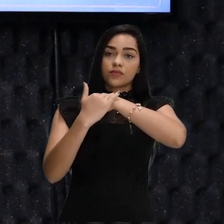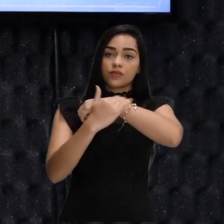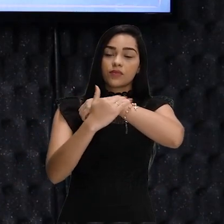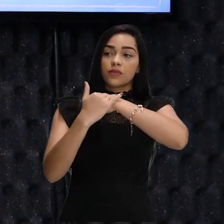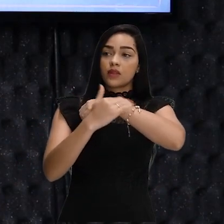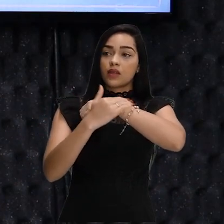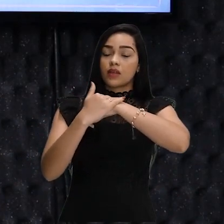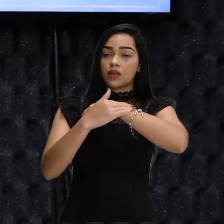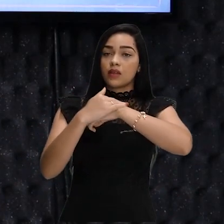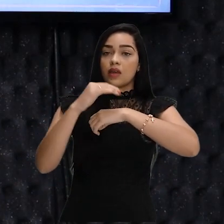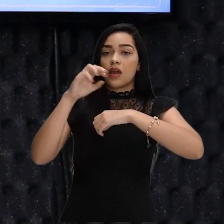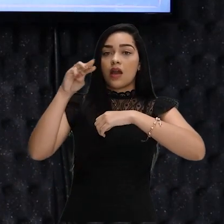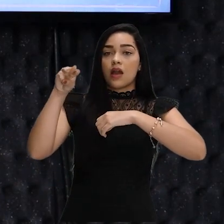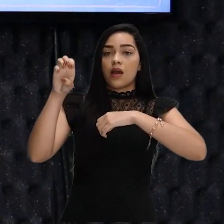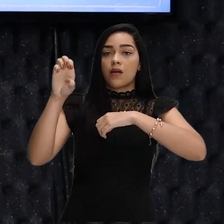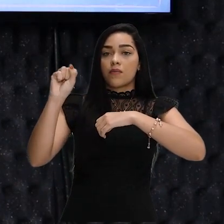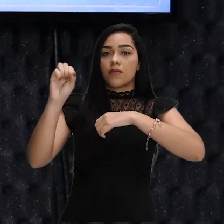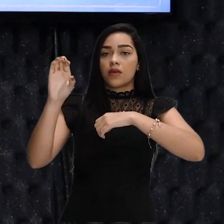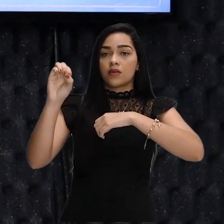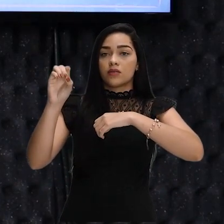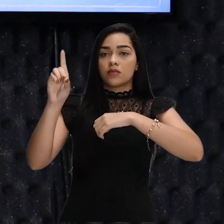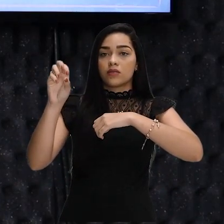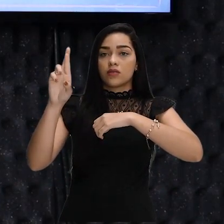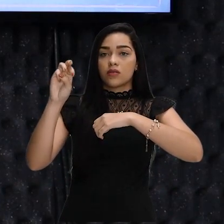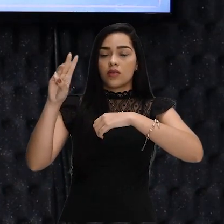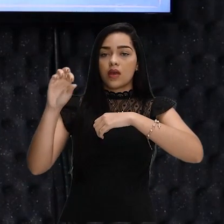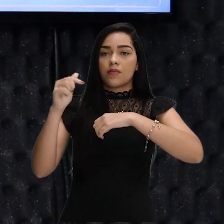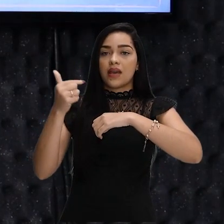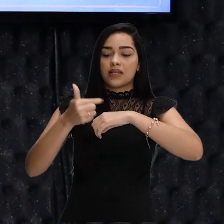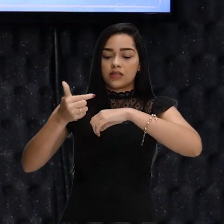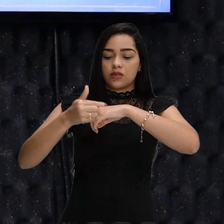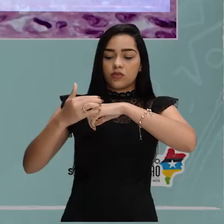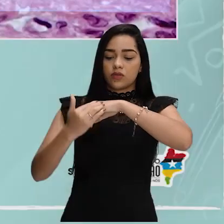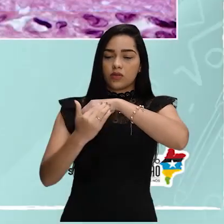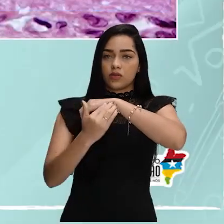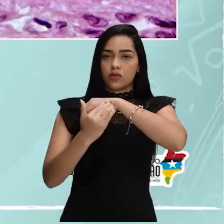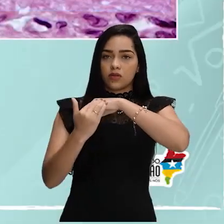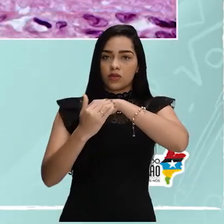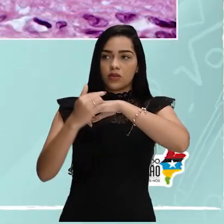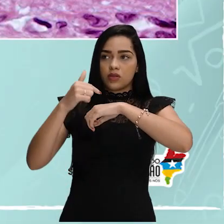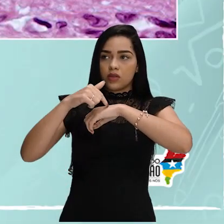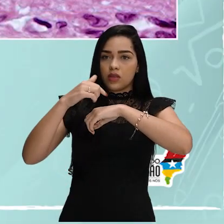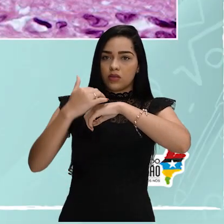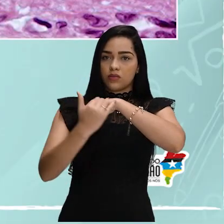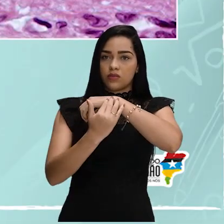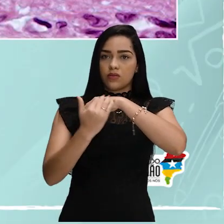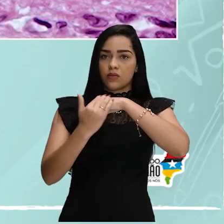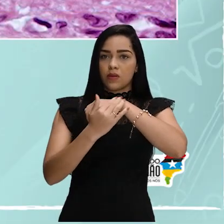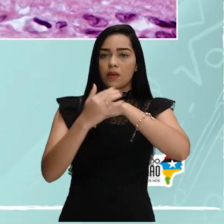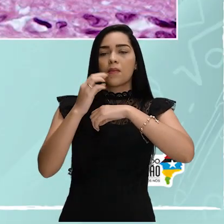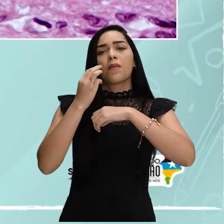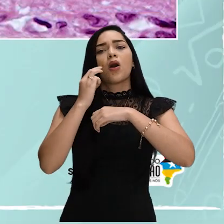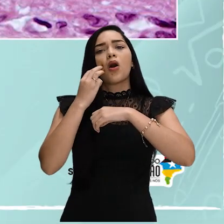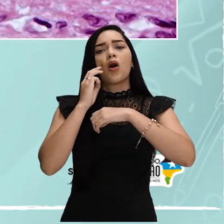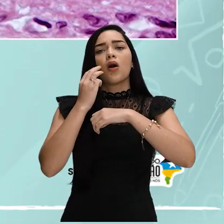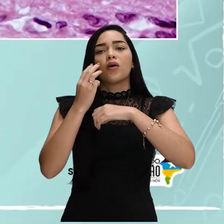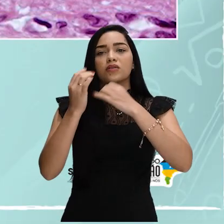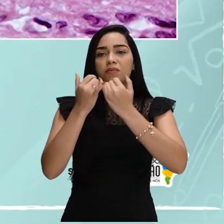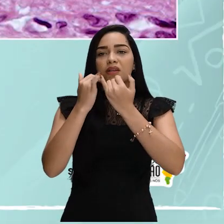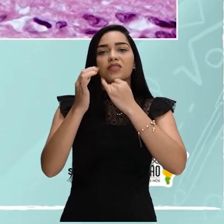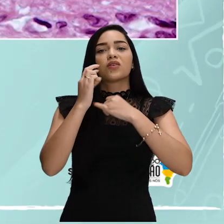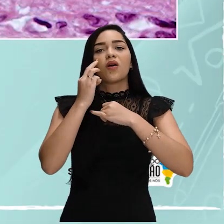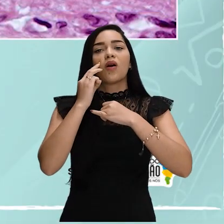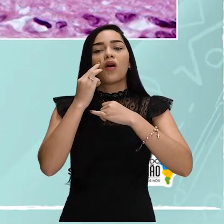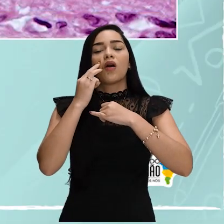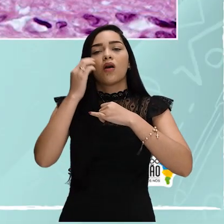mesoderme, né? A mesoderme ela fica nessa parte intermediária, que é essa parte um pouquinho rosa, tá?